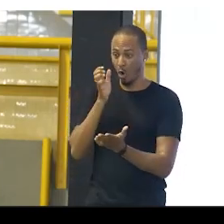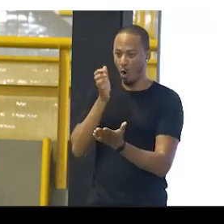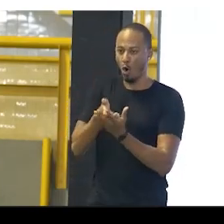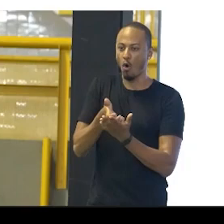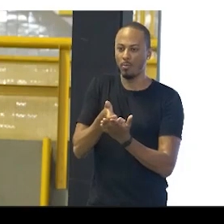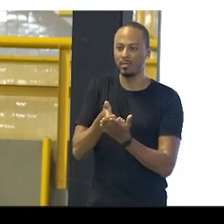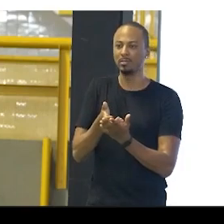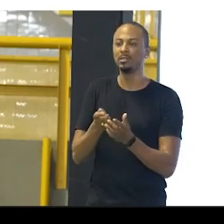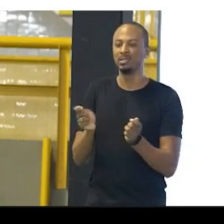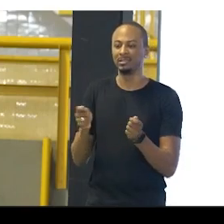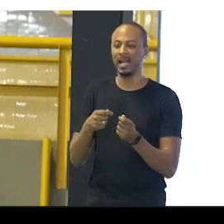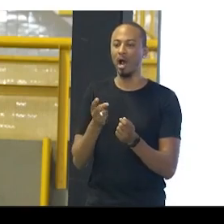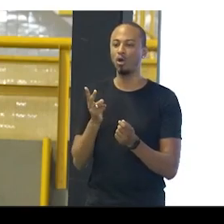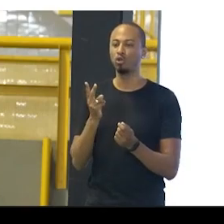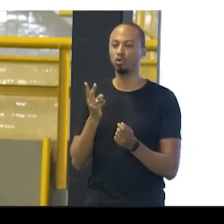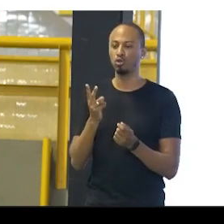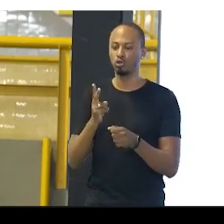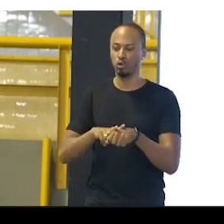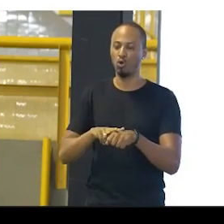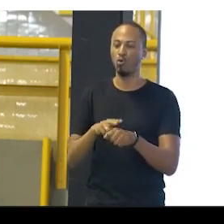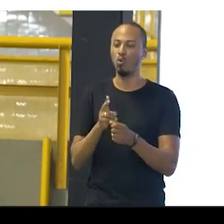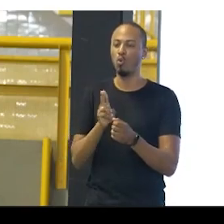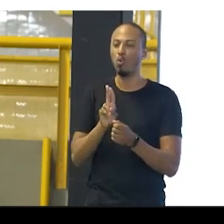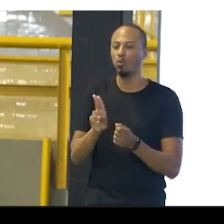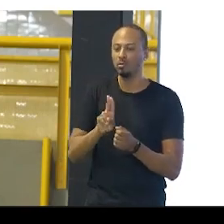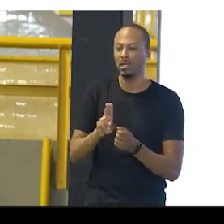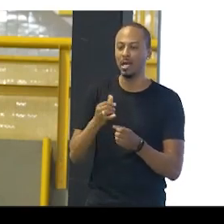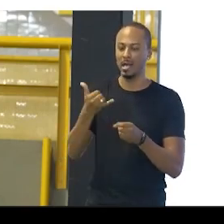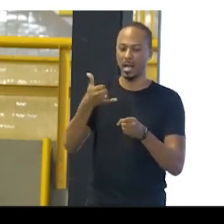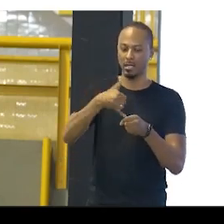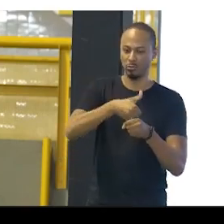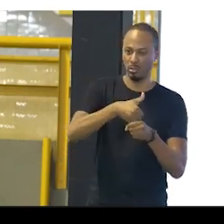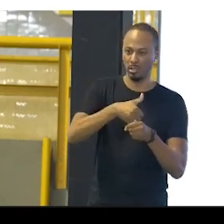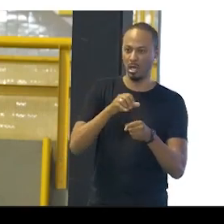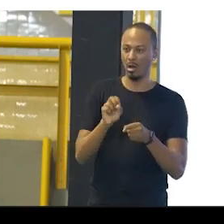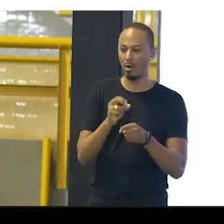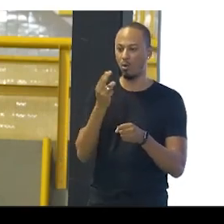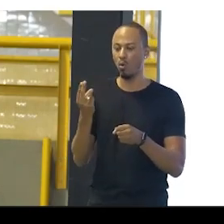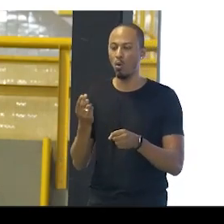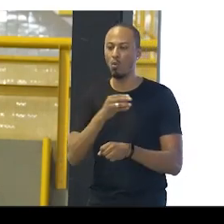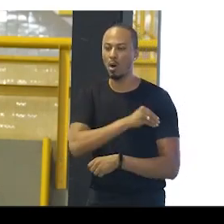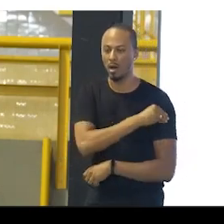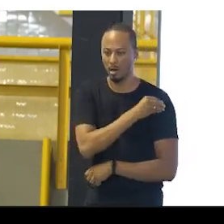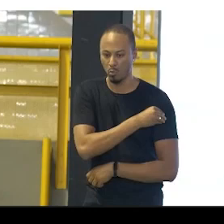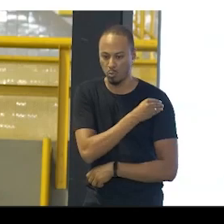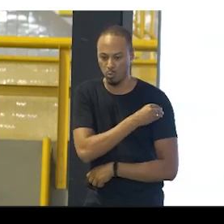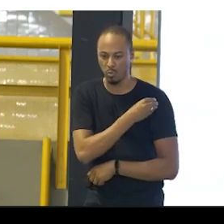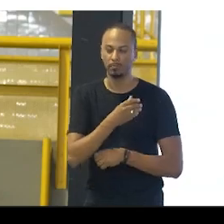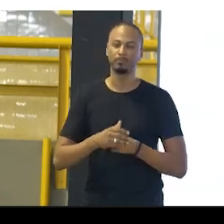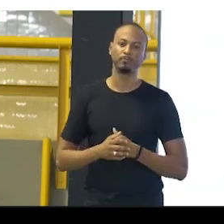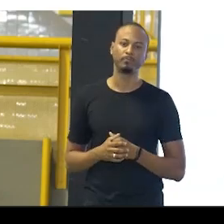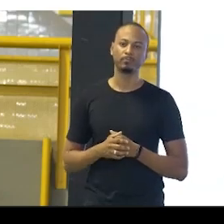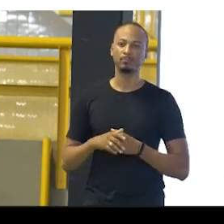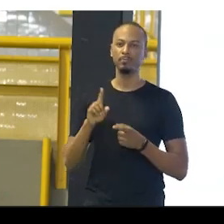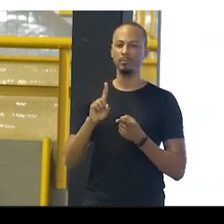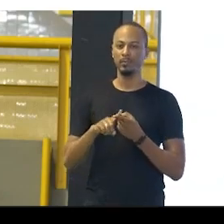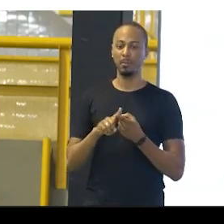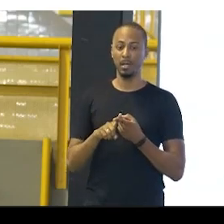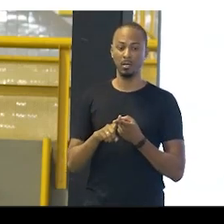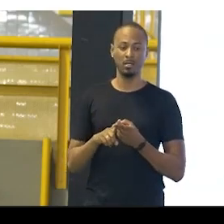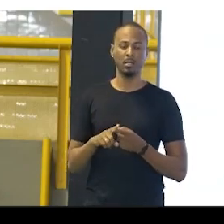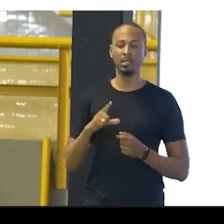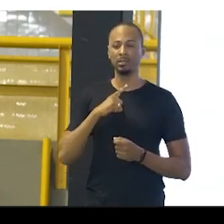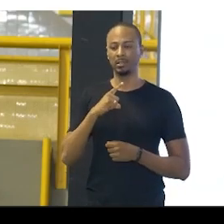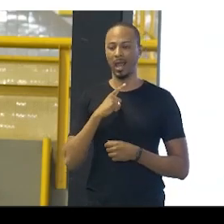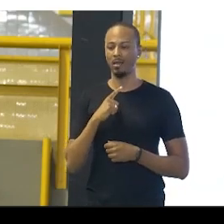crise do petróleo, porque ninguém sabia onde esse preço ia parar. Temos duas consequências da formação da OPEP: o aumento do preço